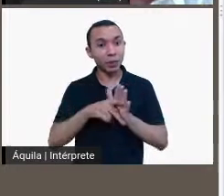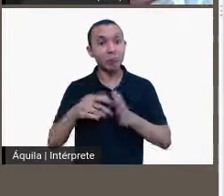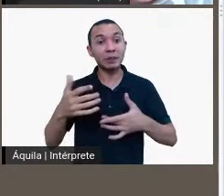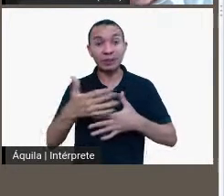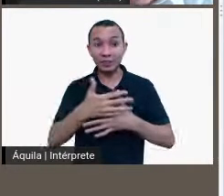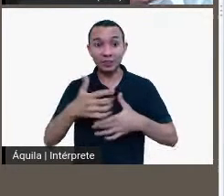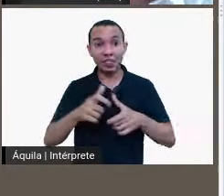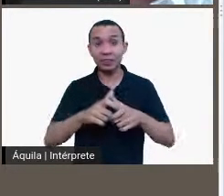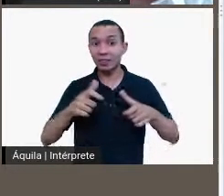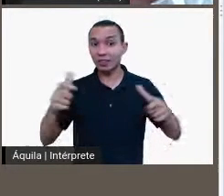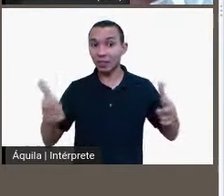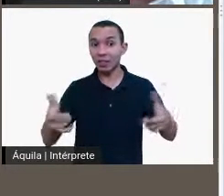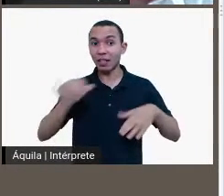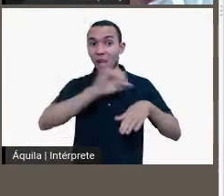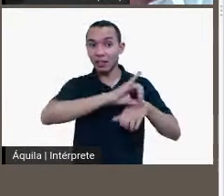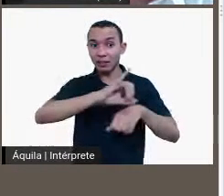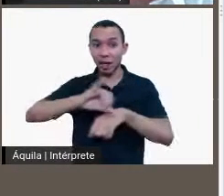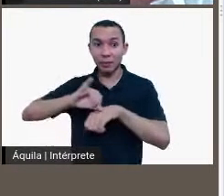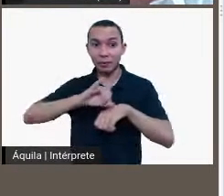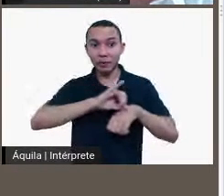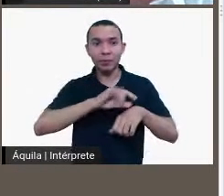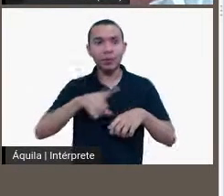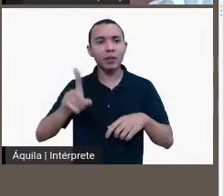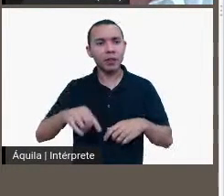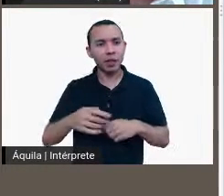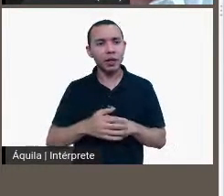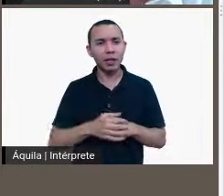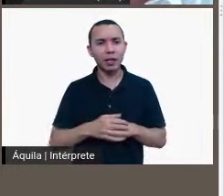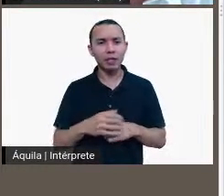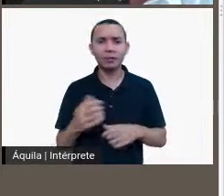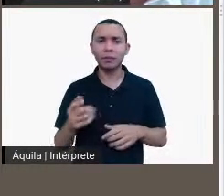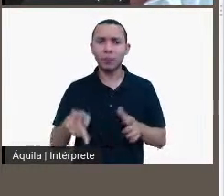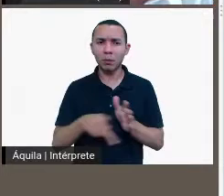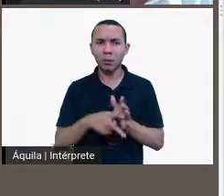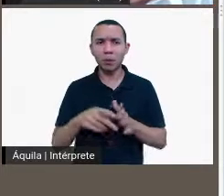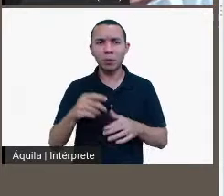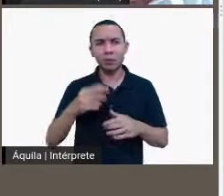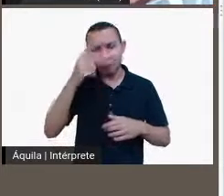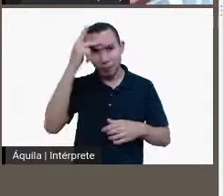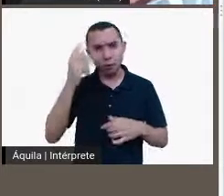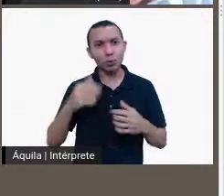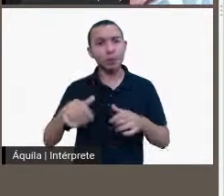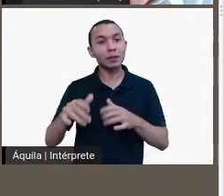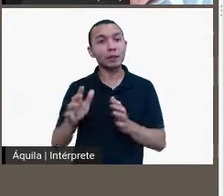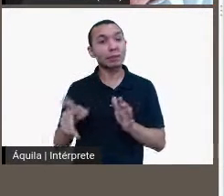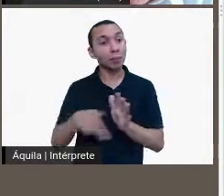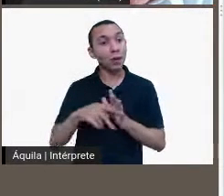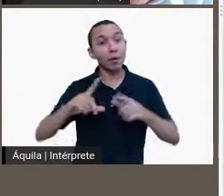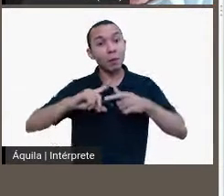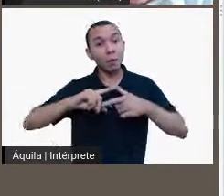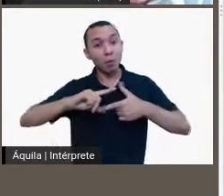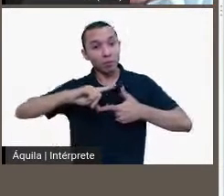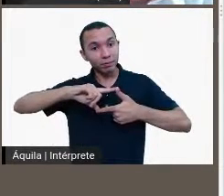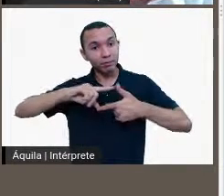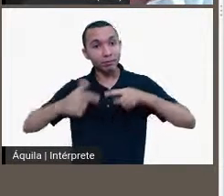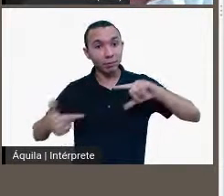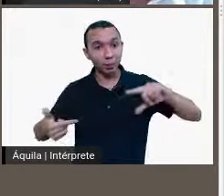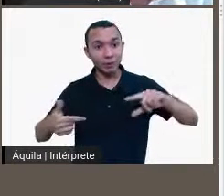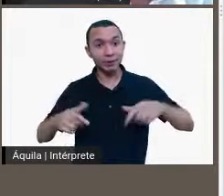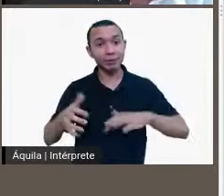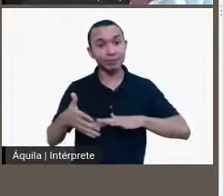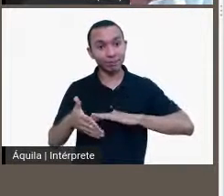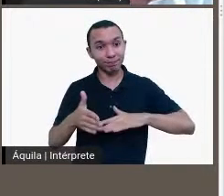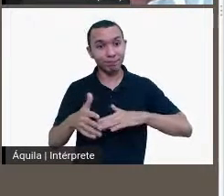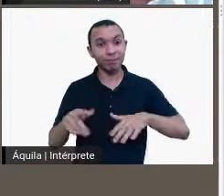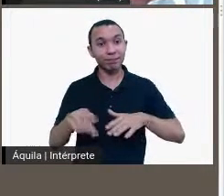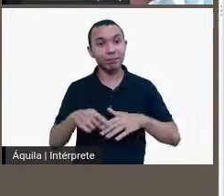fenômeno urbano, é uma experiência, portanto, que é própria da modernidade. Nesse sentido, eu